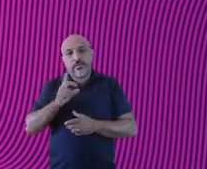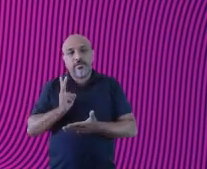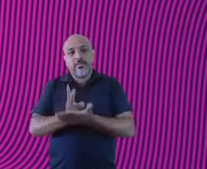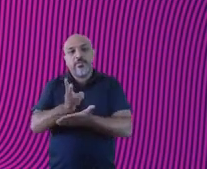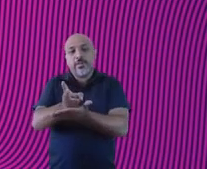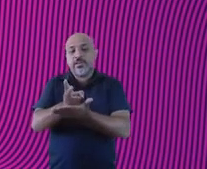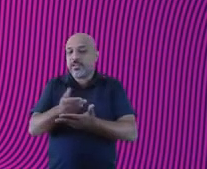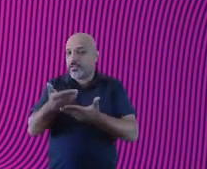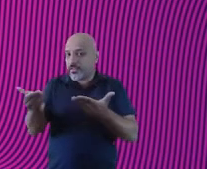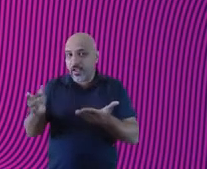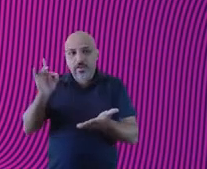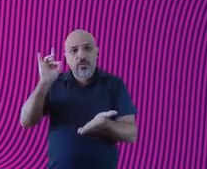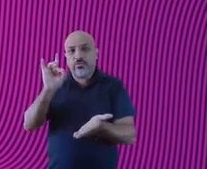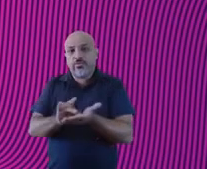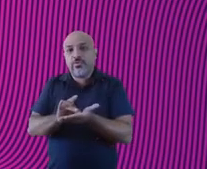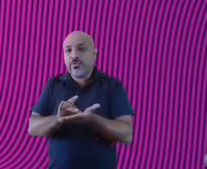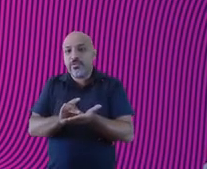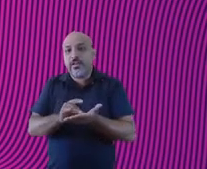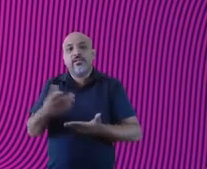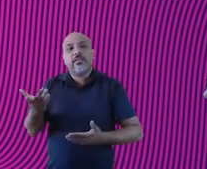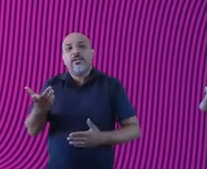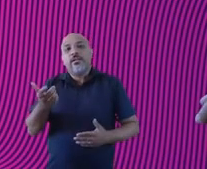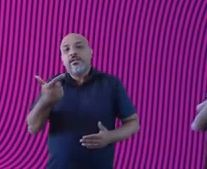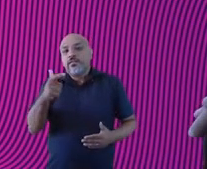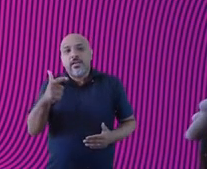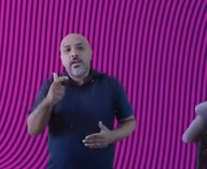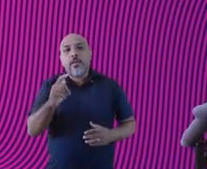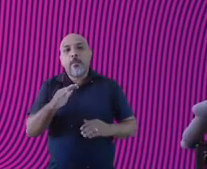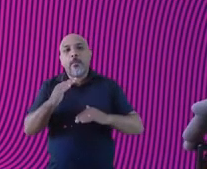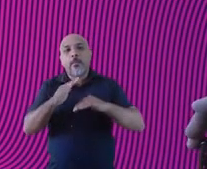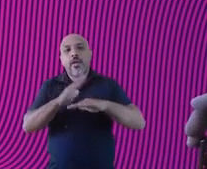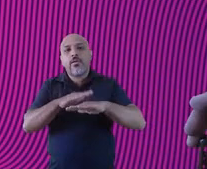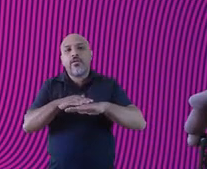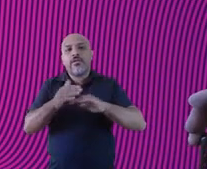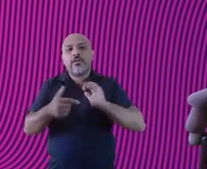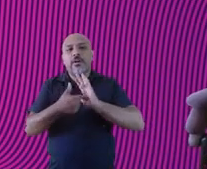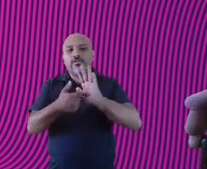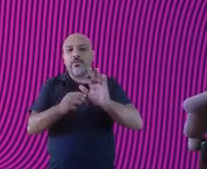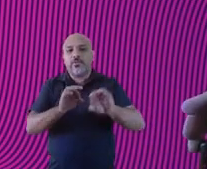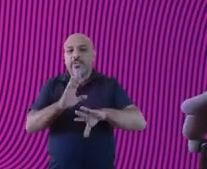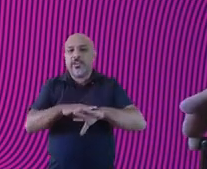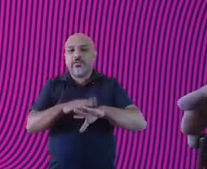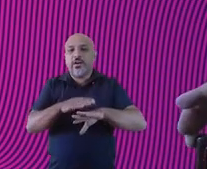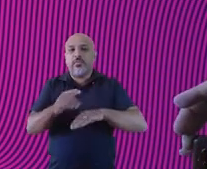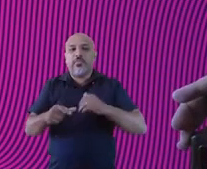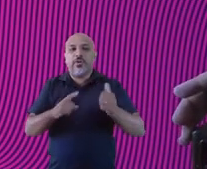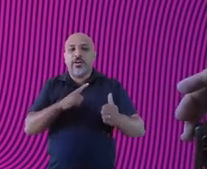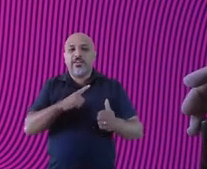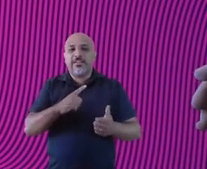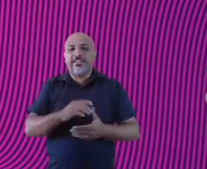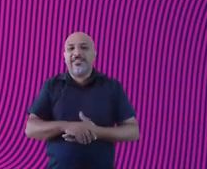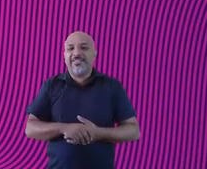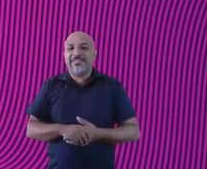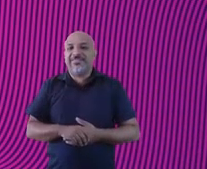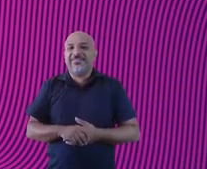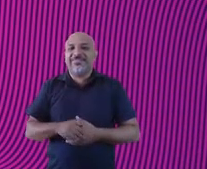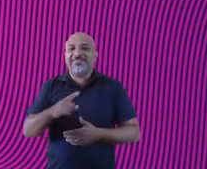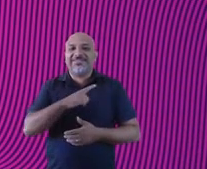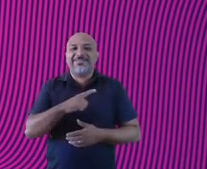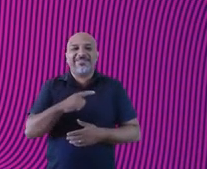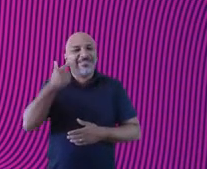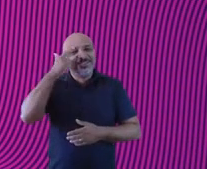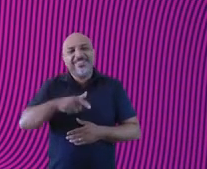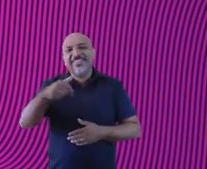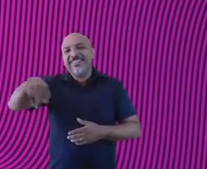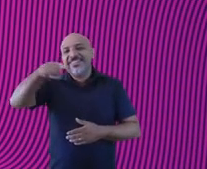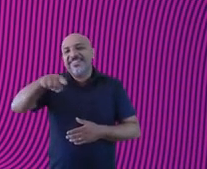sem consolidação, sem manutenção, por tanto tempo com doença controlada. E aí, a outra questão para a